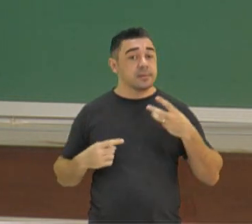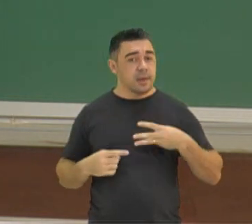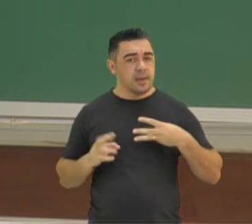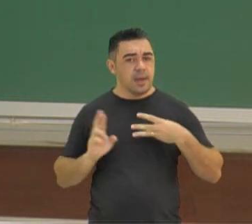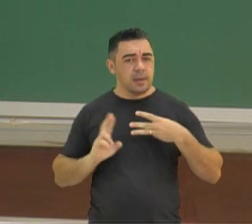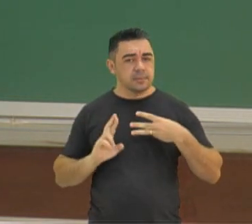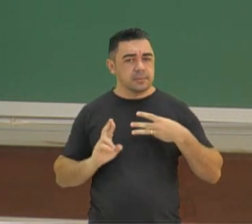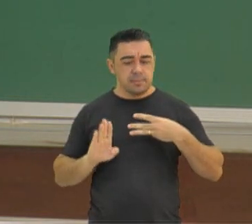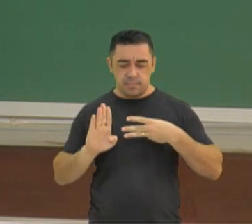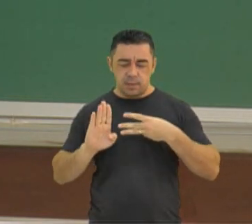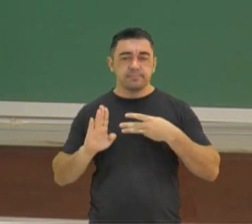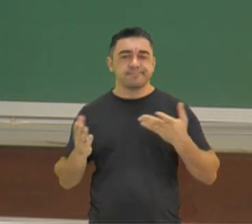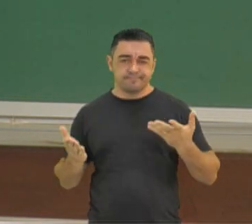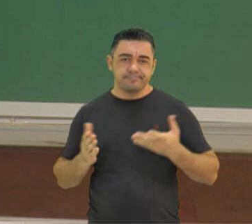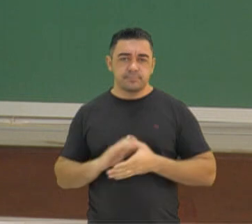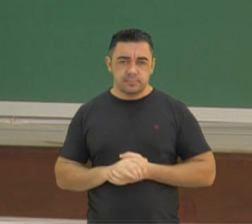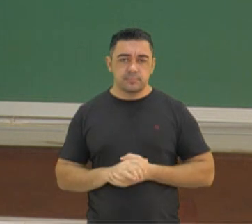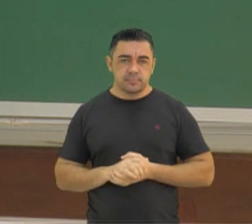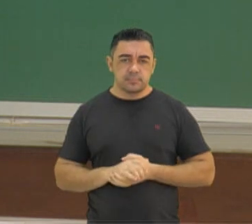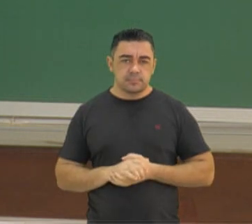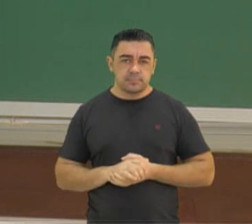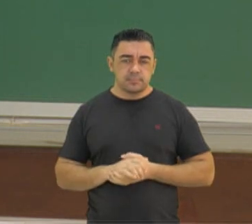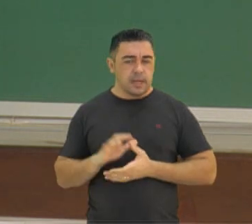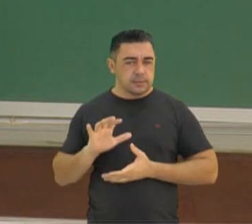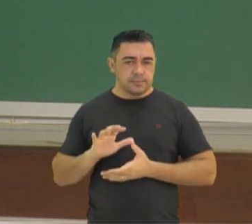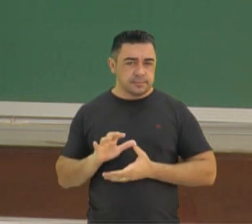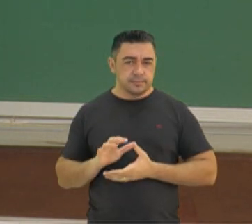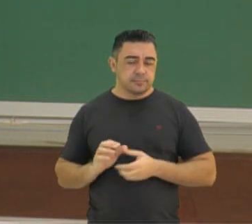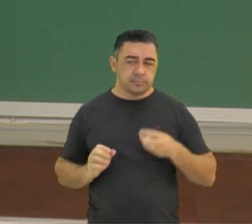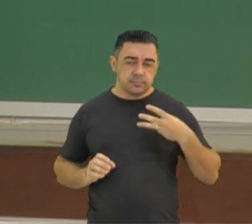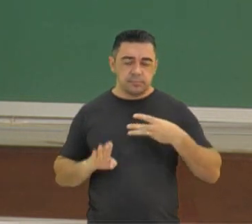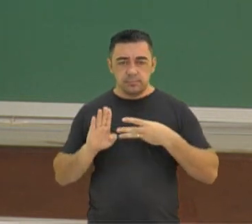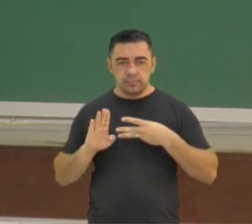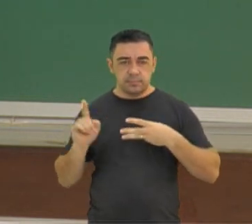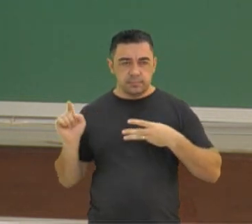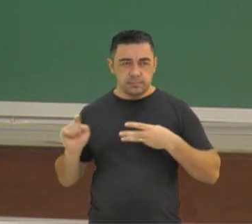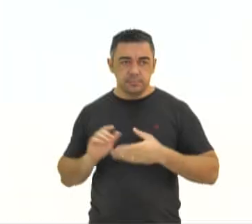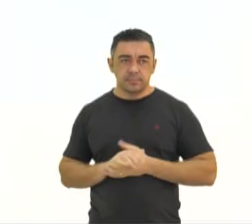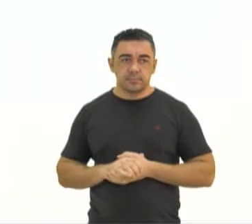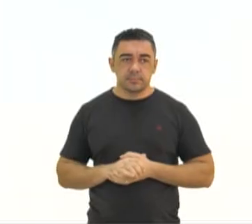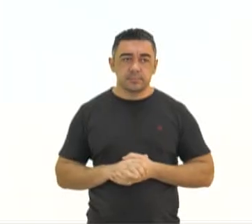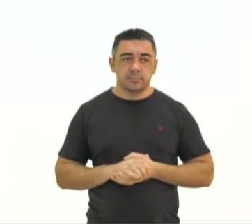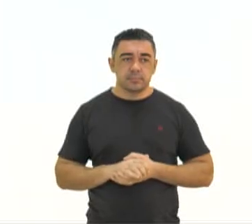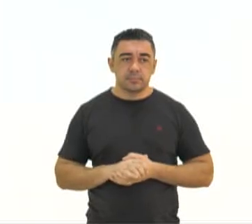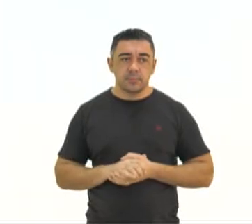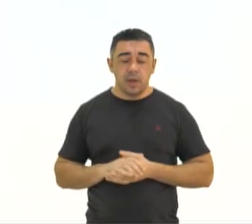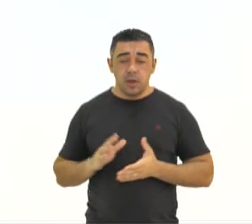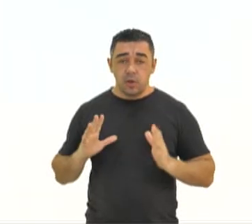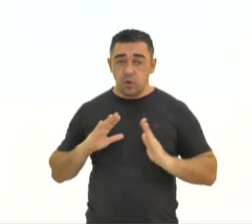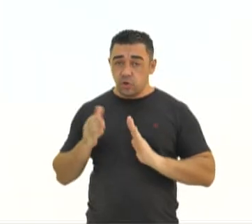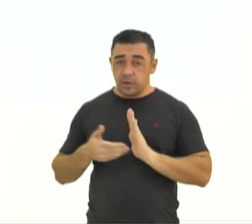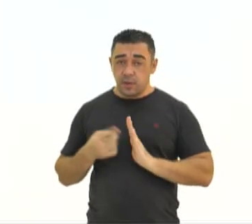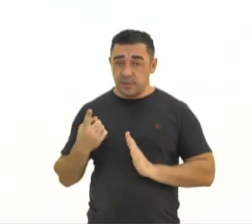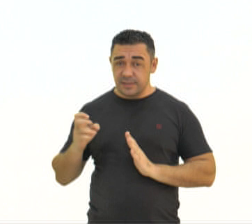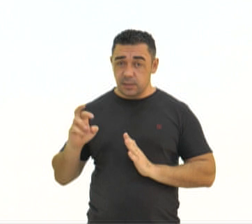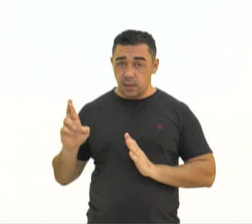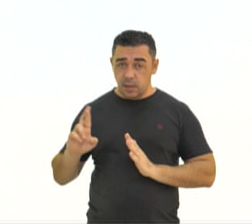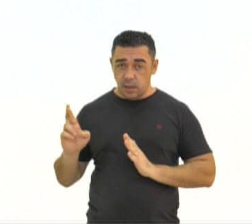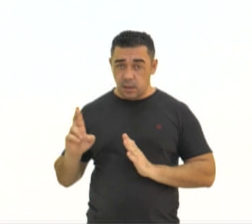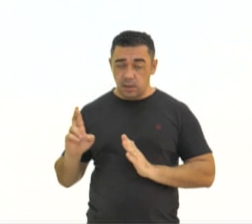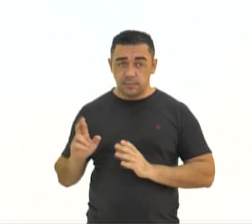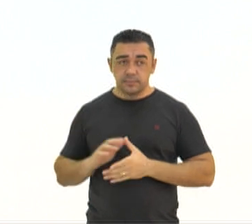R$ 3,00. Né? Então eu representei dessa forma, 3B para a caneta B. E o total é R$ 15,00 que a pessoa